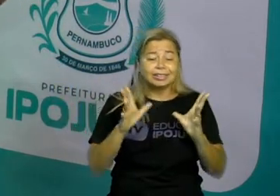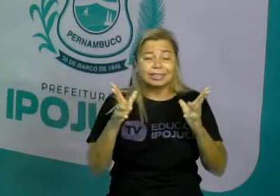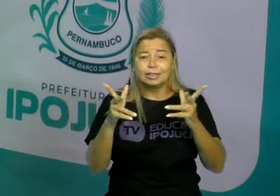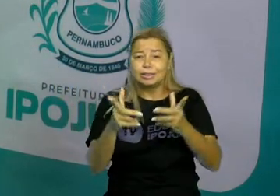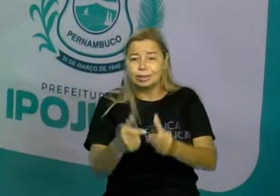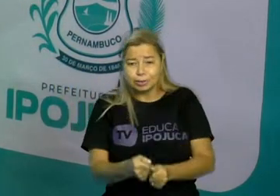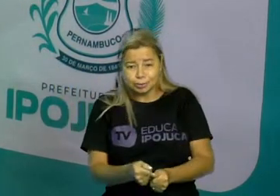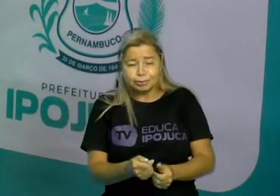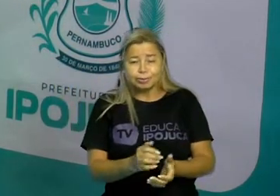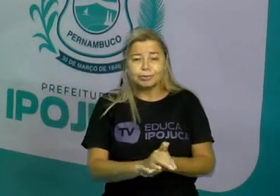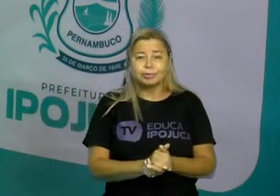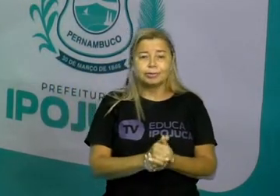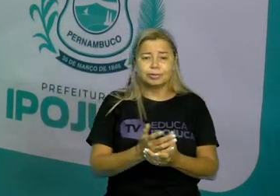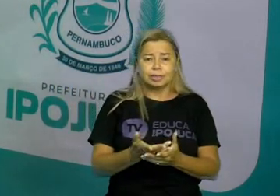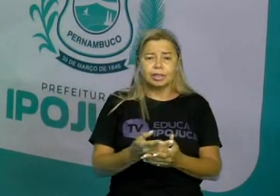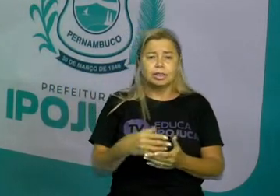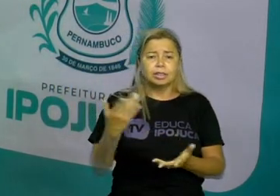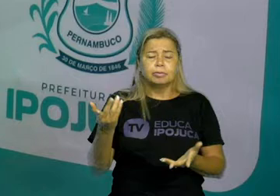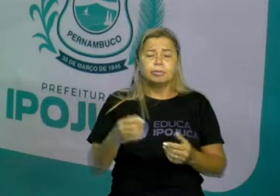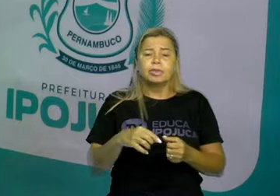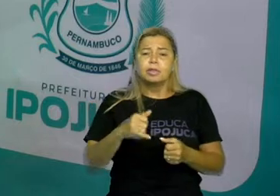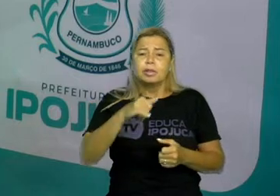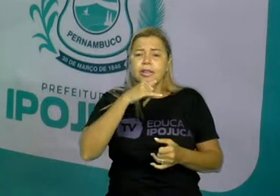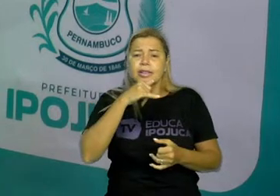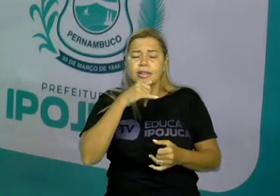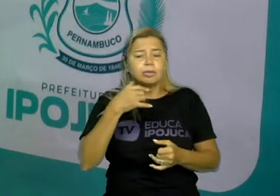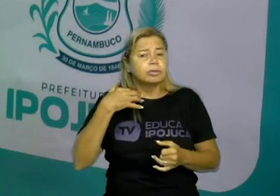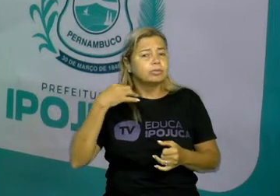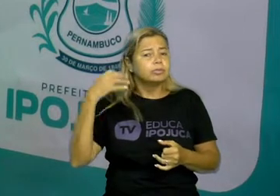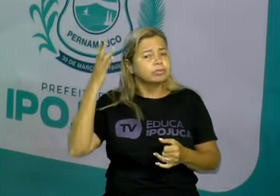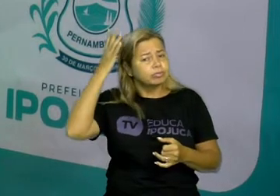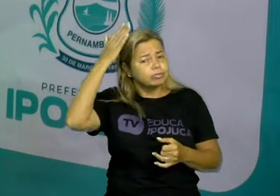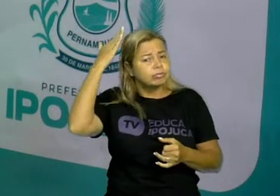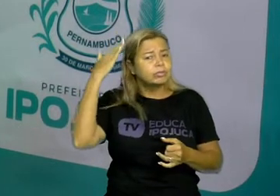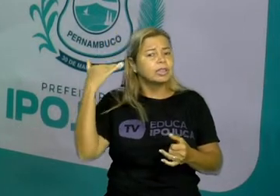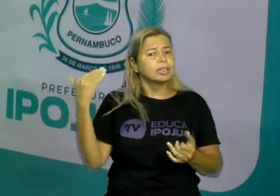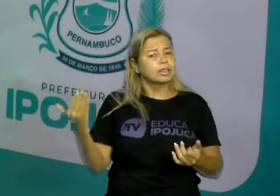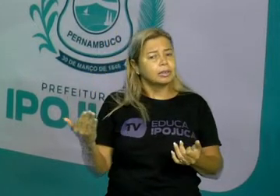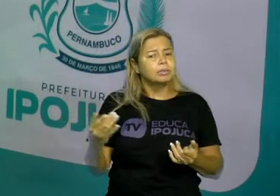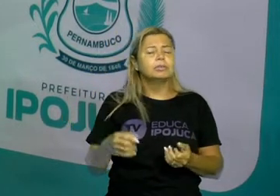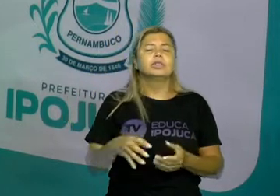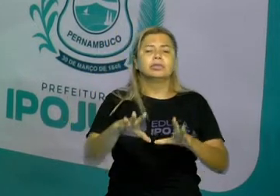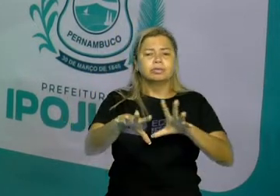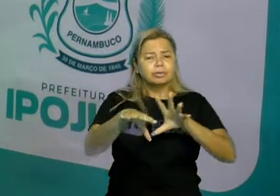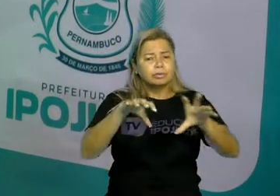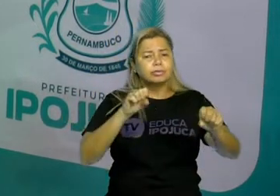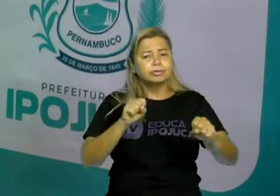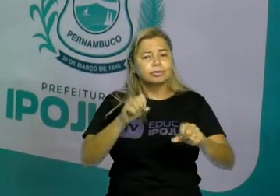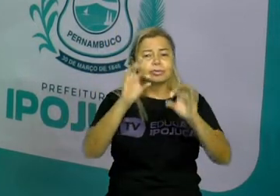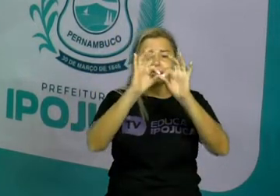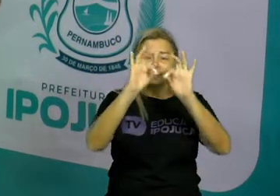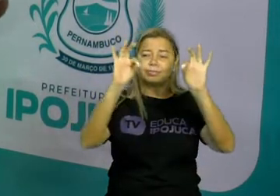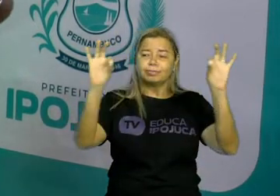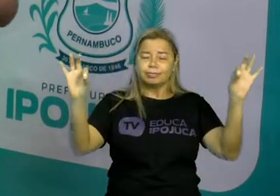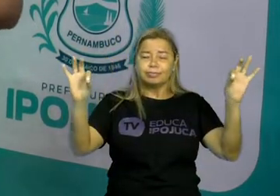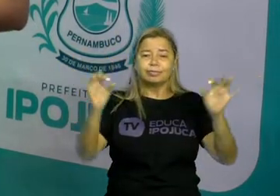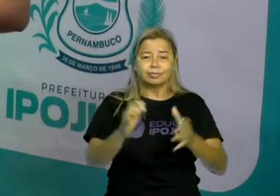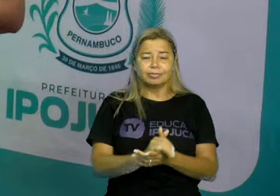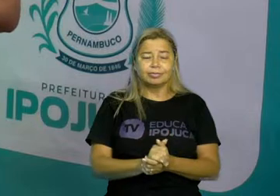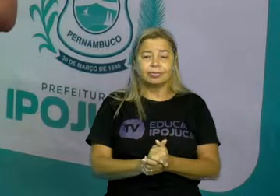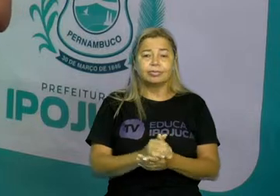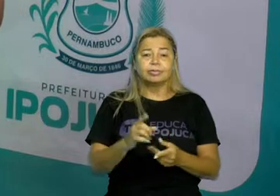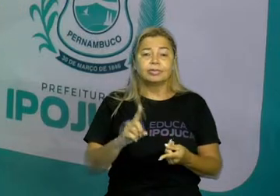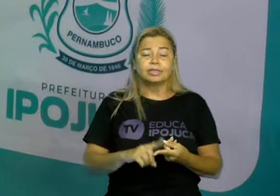Em todo lugar a gente encontra a linha. Os cabelos, por exemplo, eles são também uma forma de linha. A linha também ela